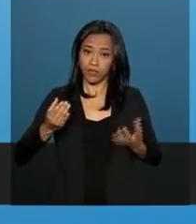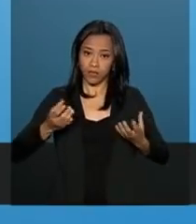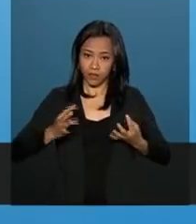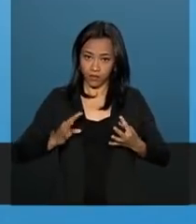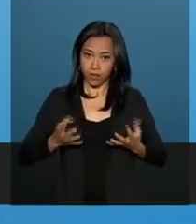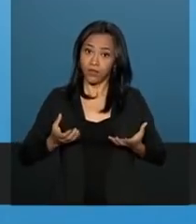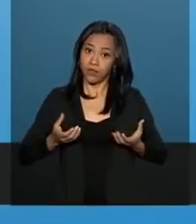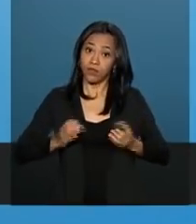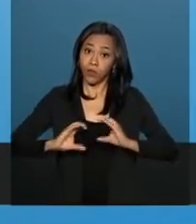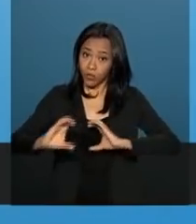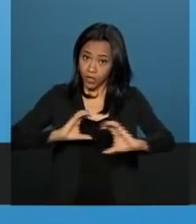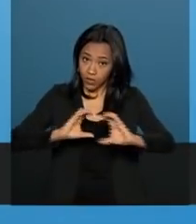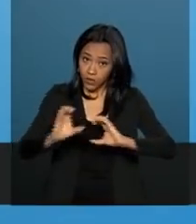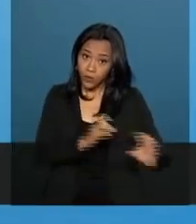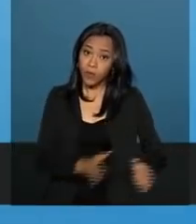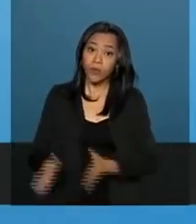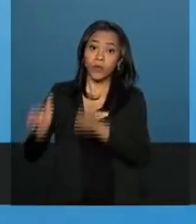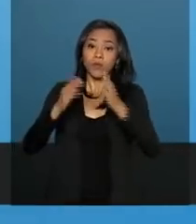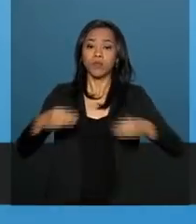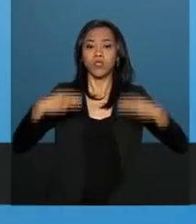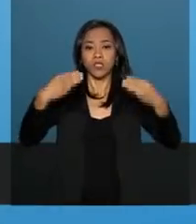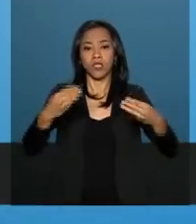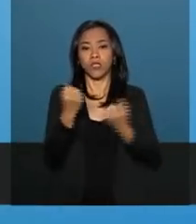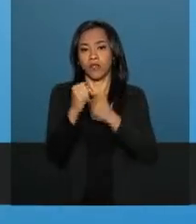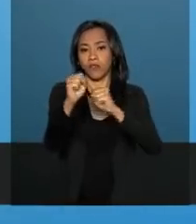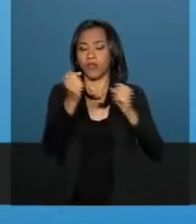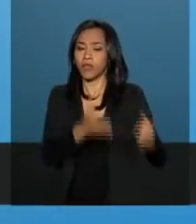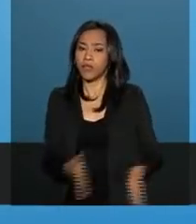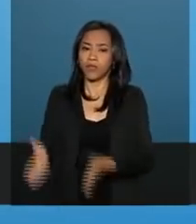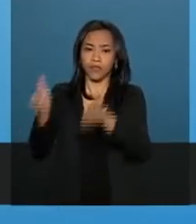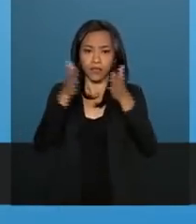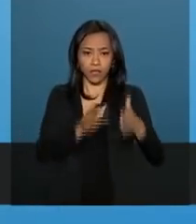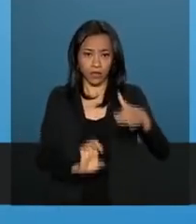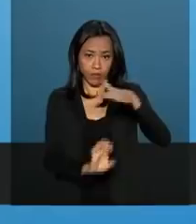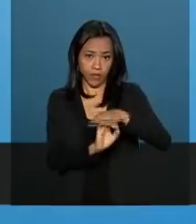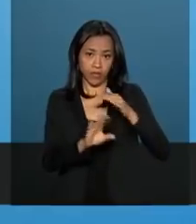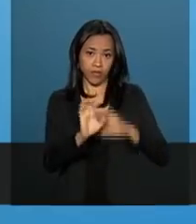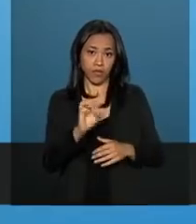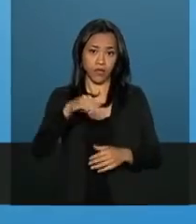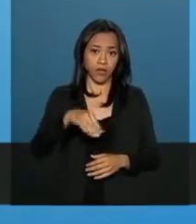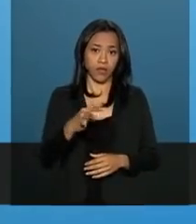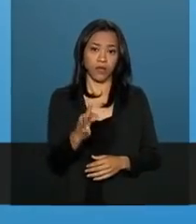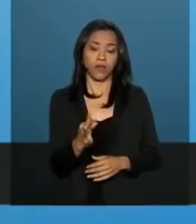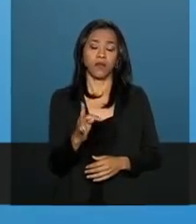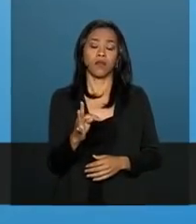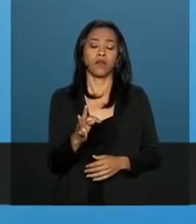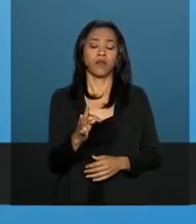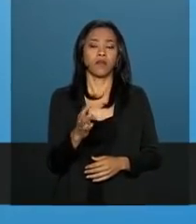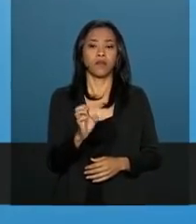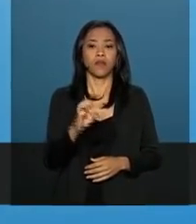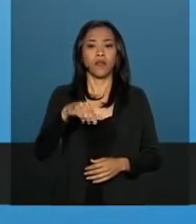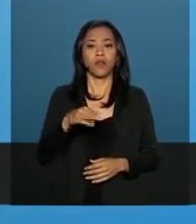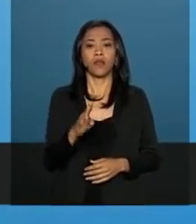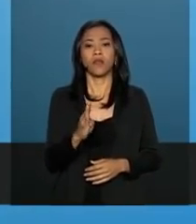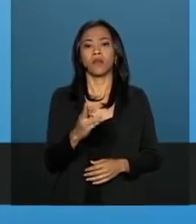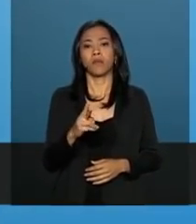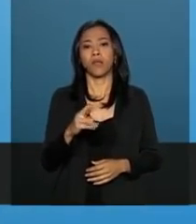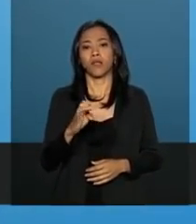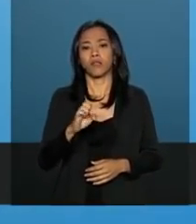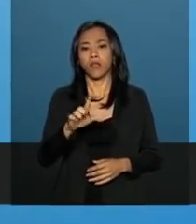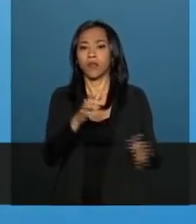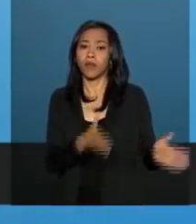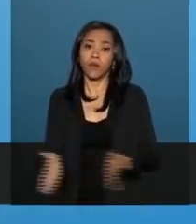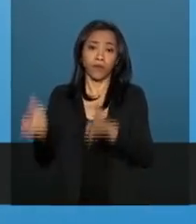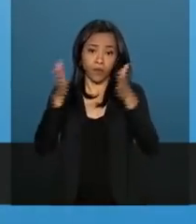o Ministério da Defesa, a Embratel, as Forças Armadas, a administração